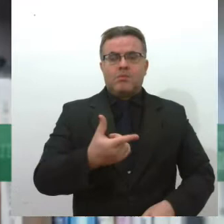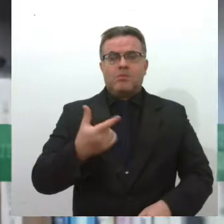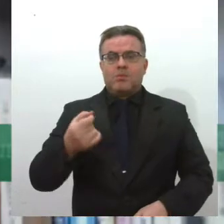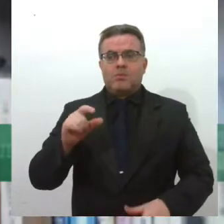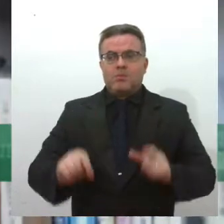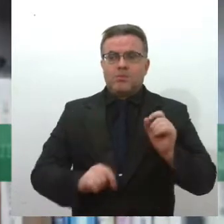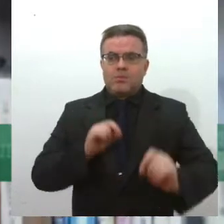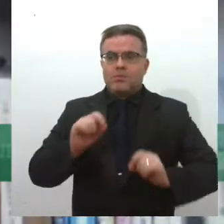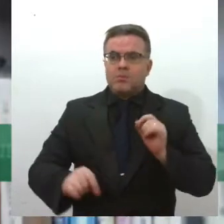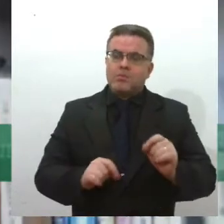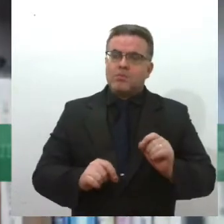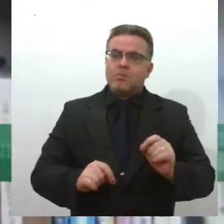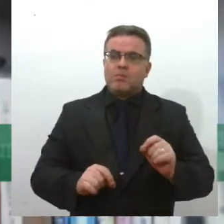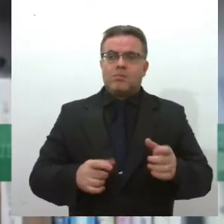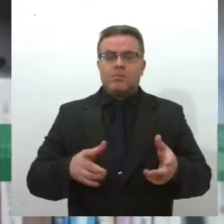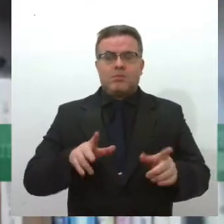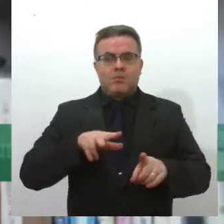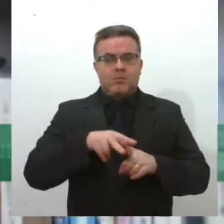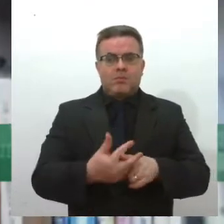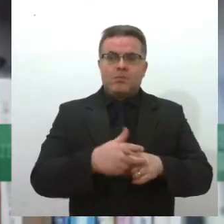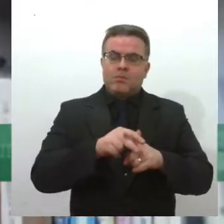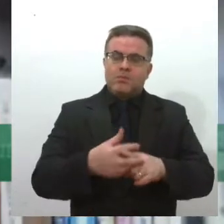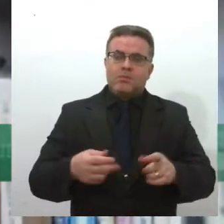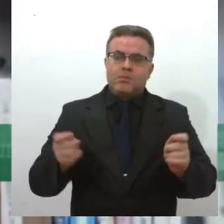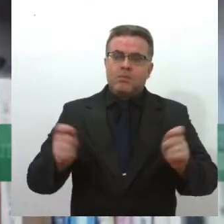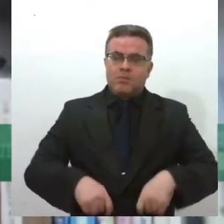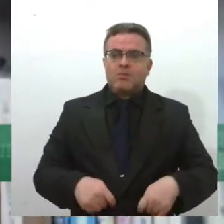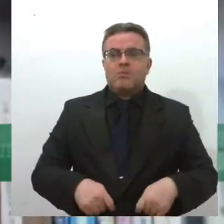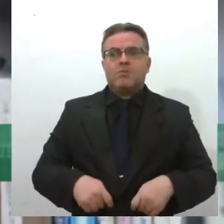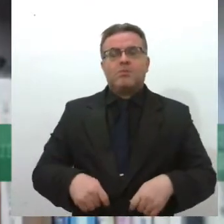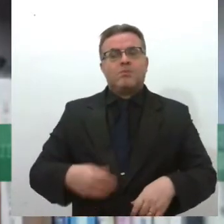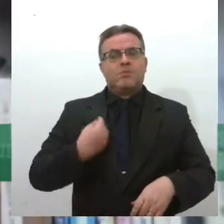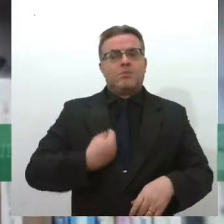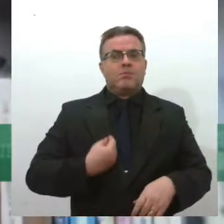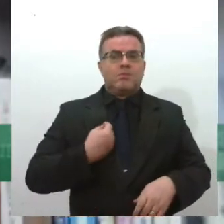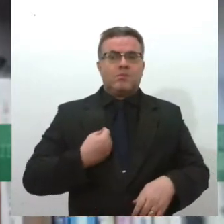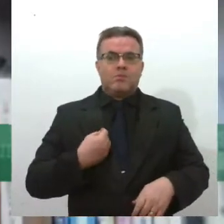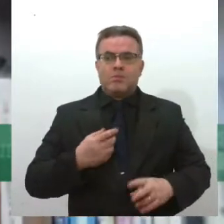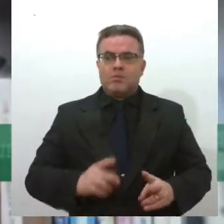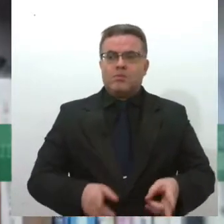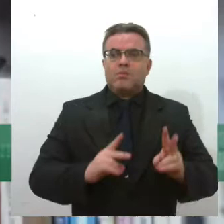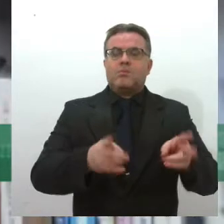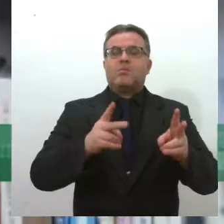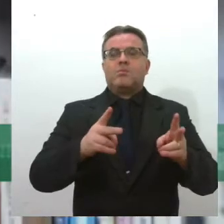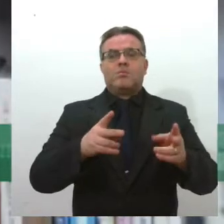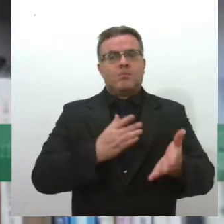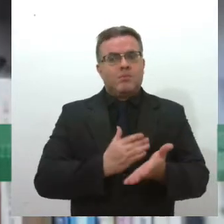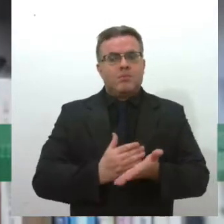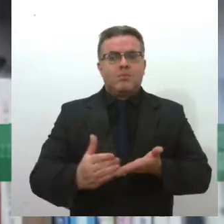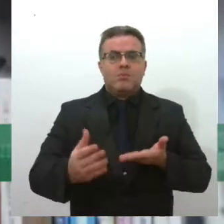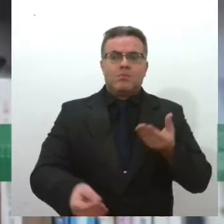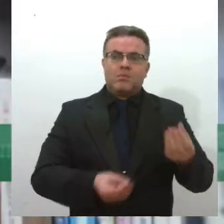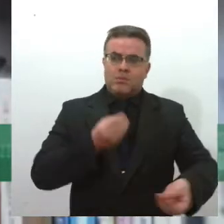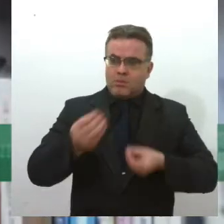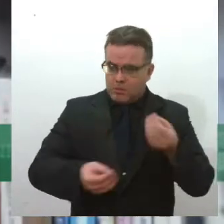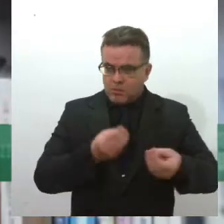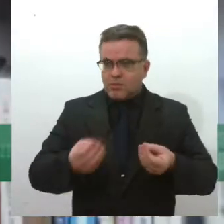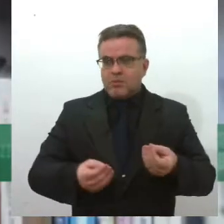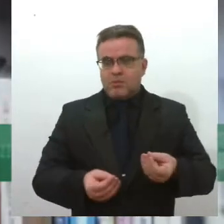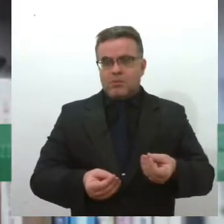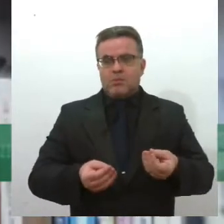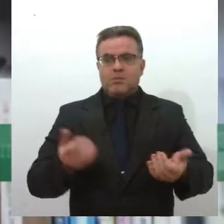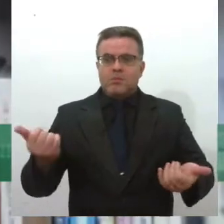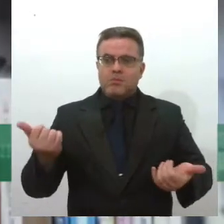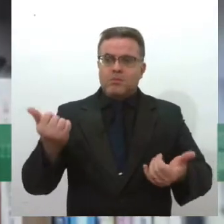total desconfiguração do espírito modernizante desta iniciativa. Esse